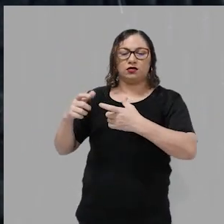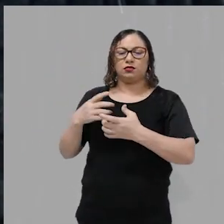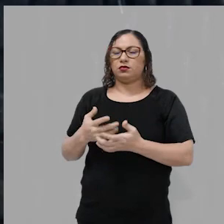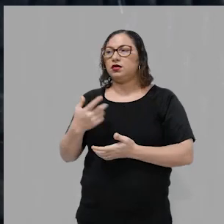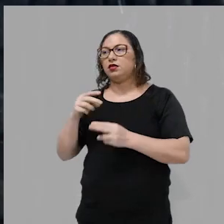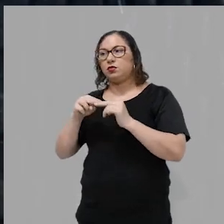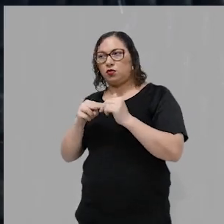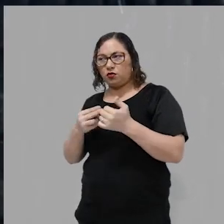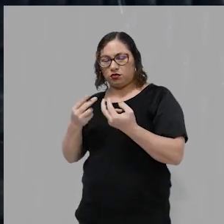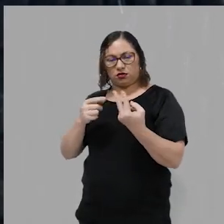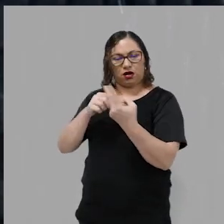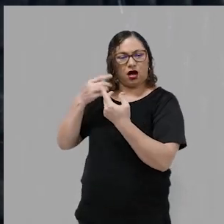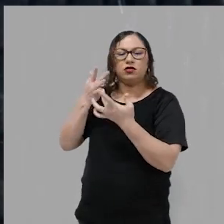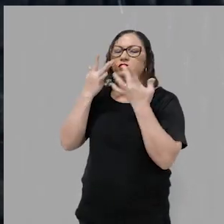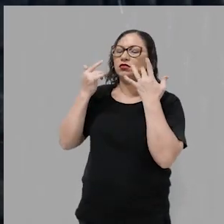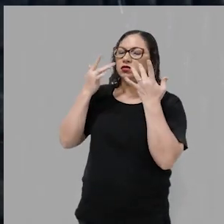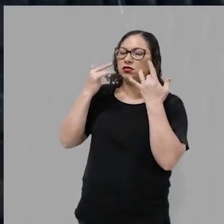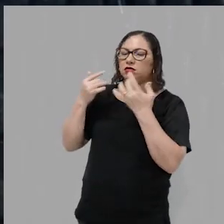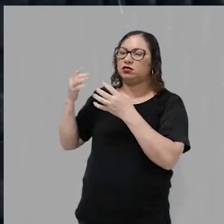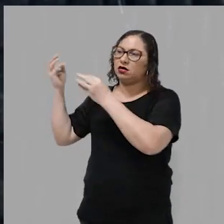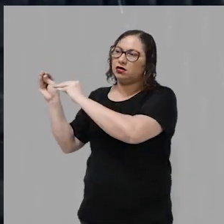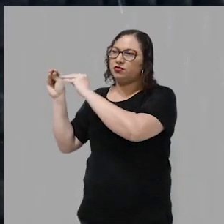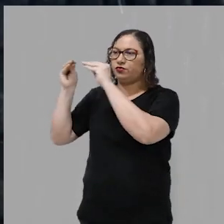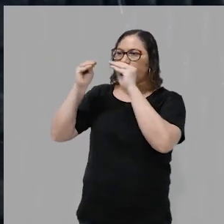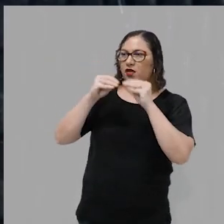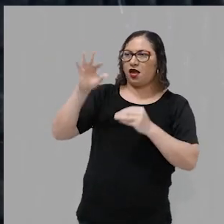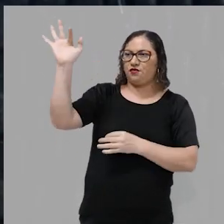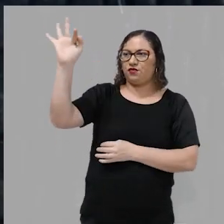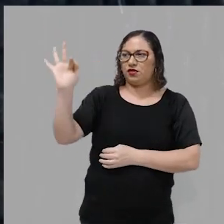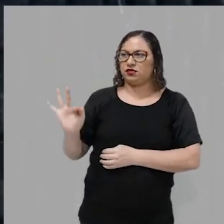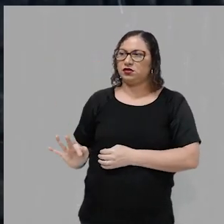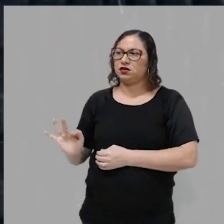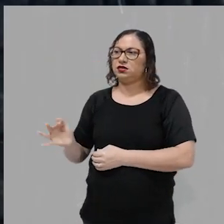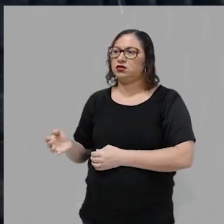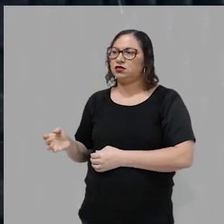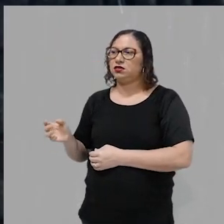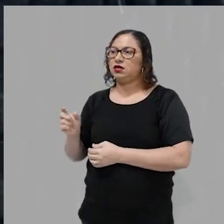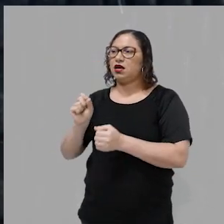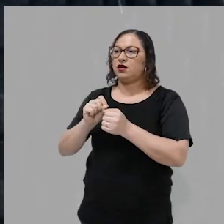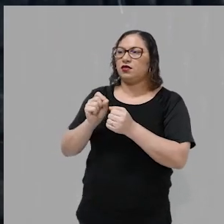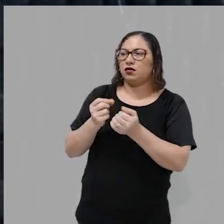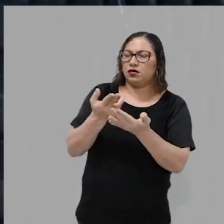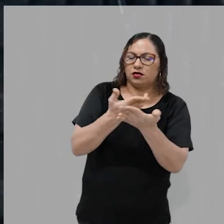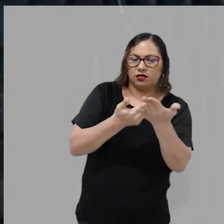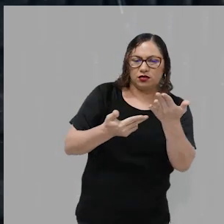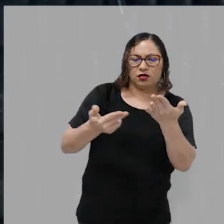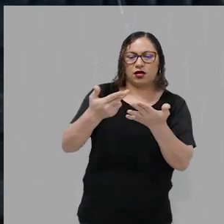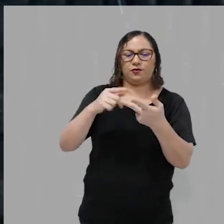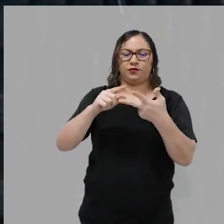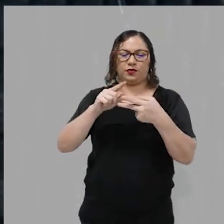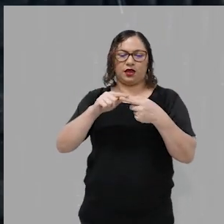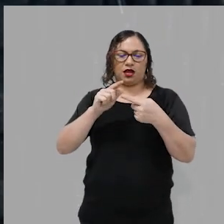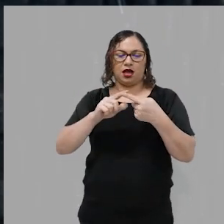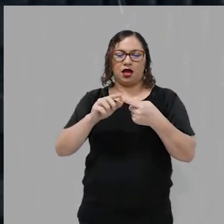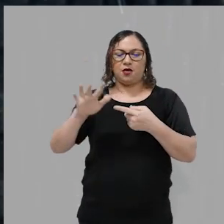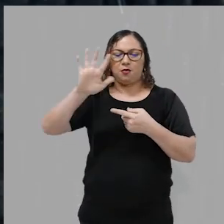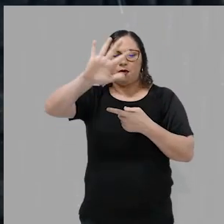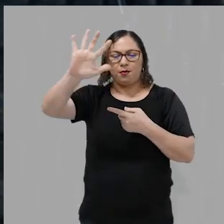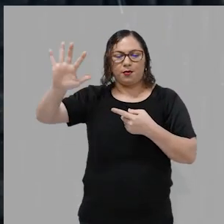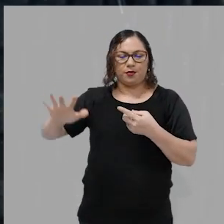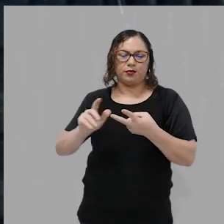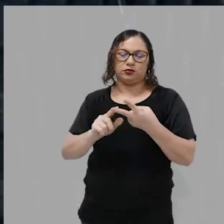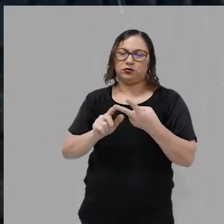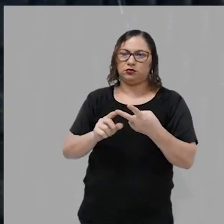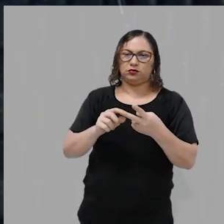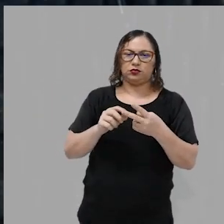sabe se deve a esses artistas da missão artística francesa que fizeram um trabalho de etnografia, antropologia, entre outras variações